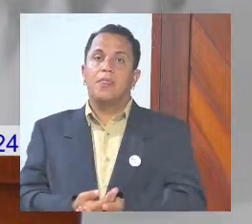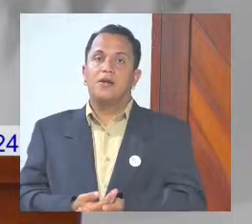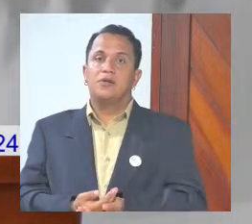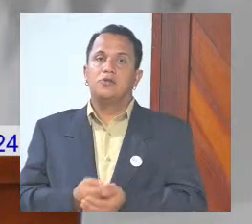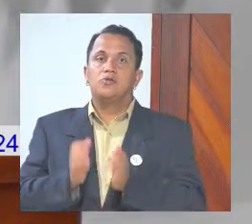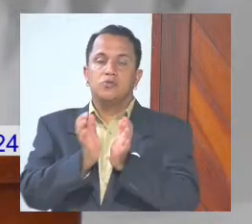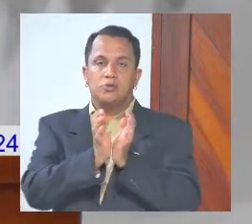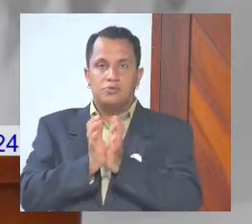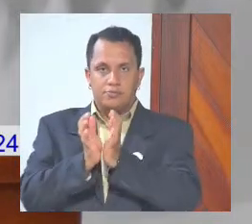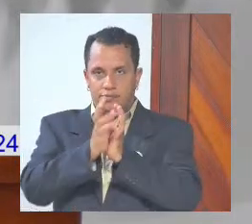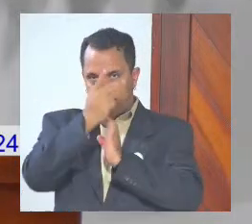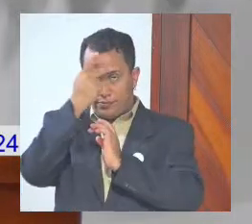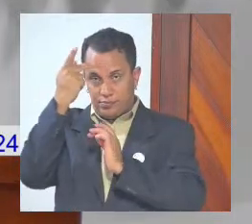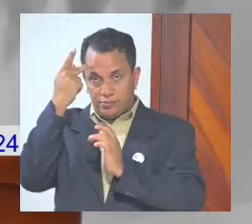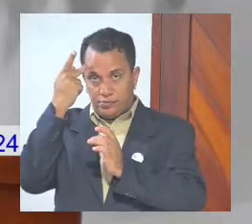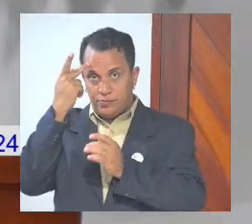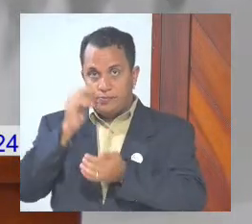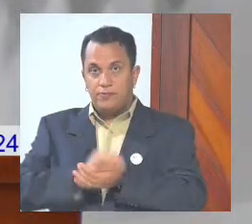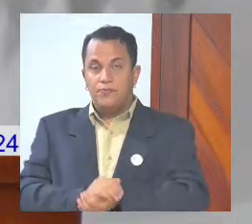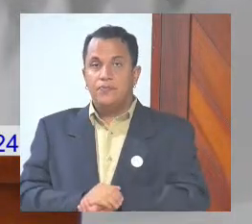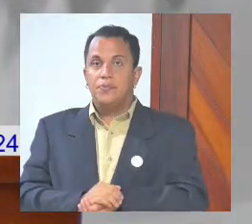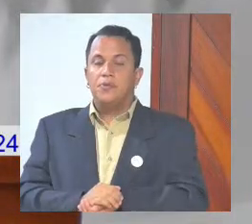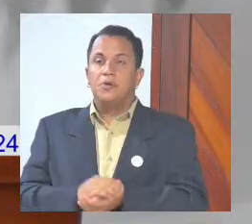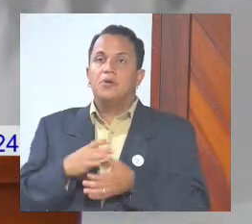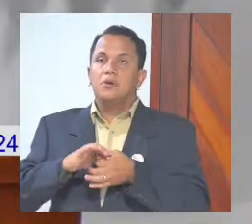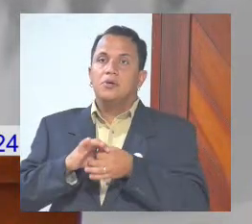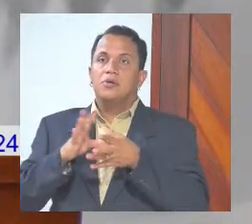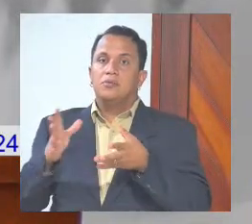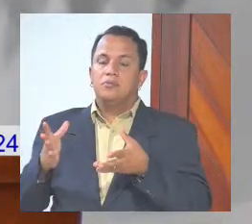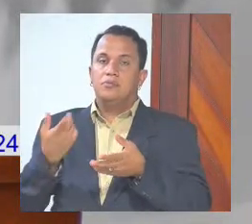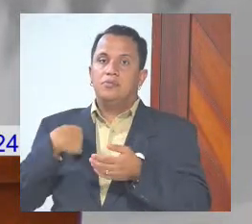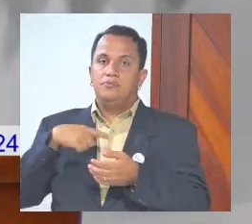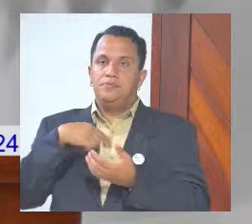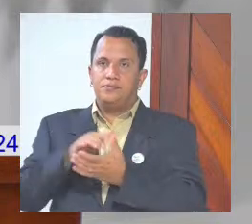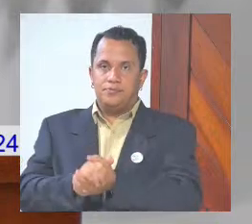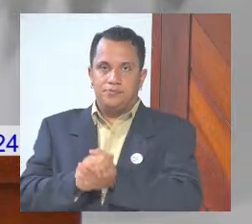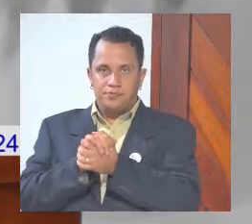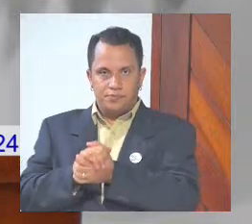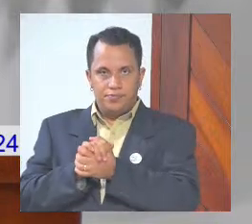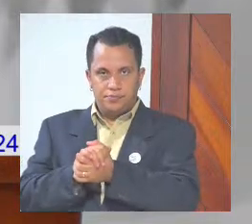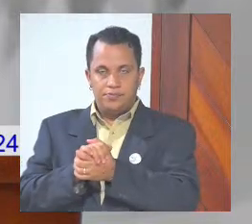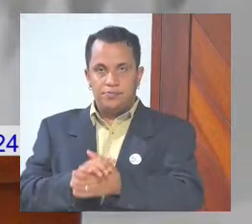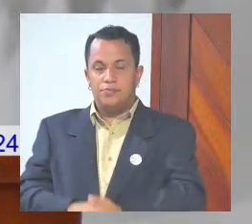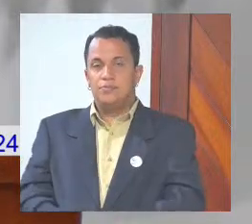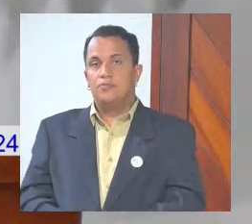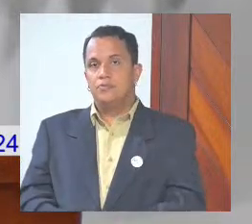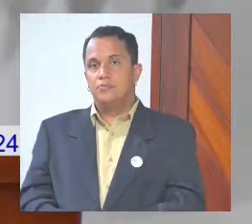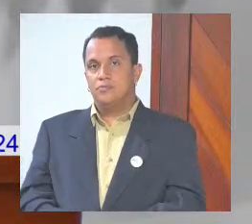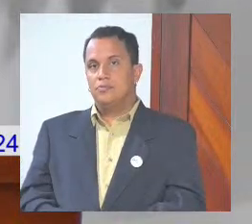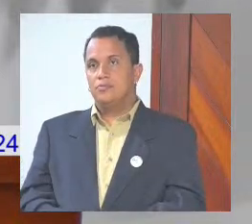a população, para esta casa do Poder Legislativo, e a gente parabeniza